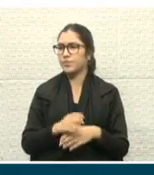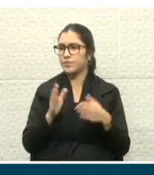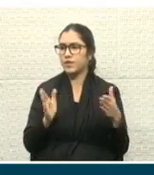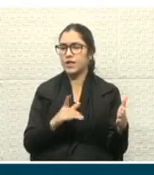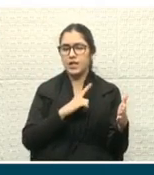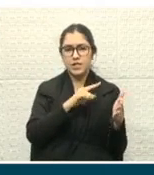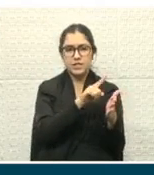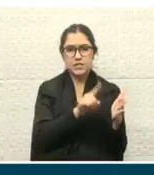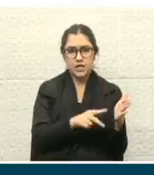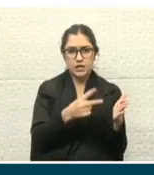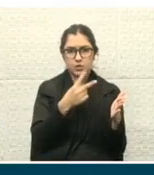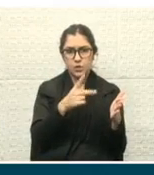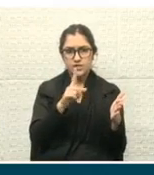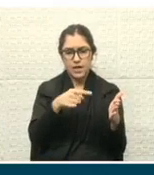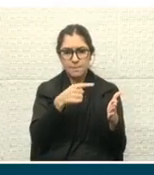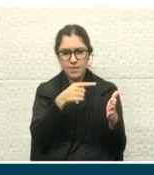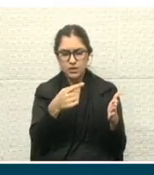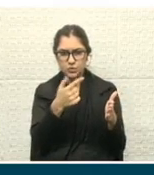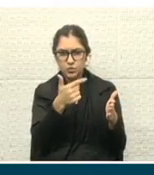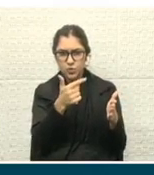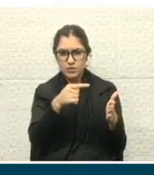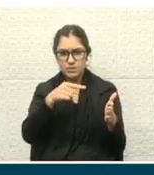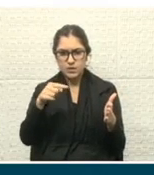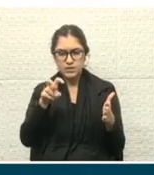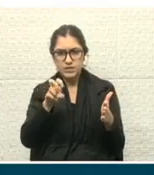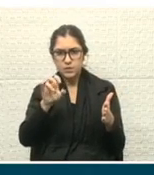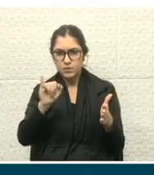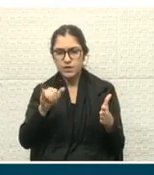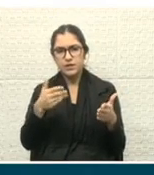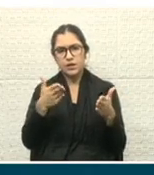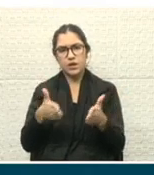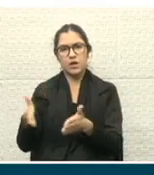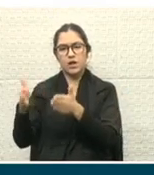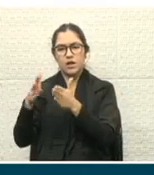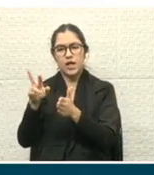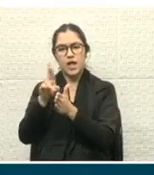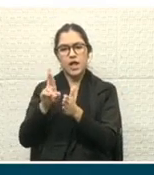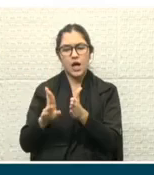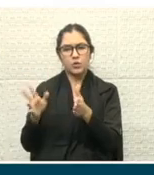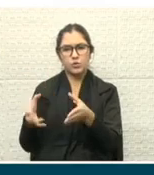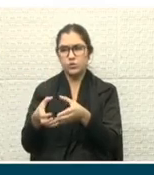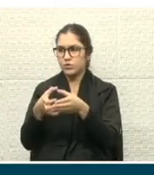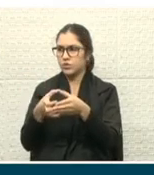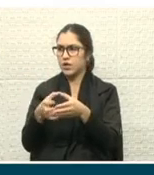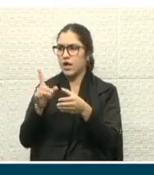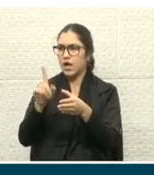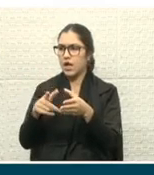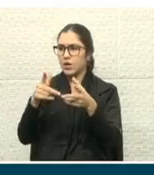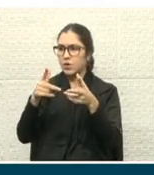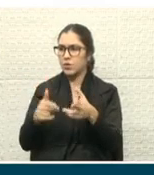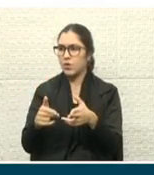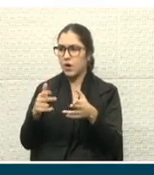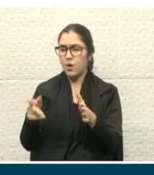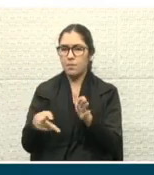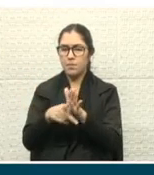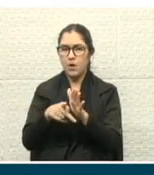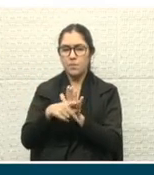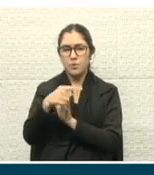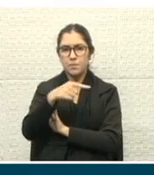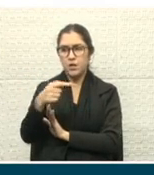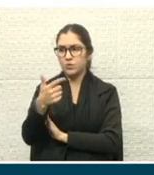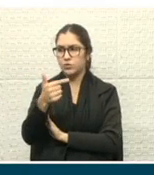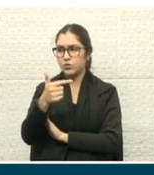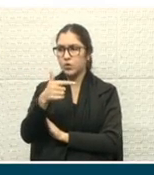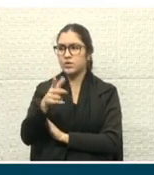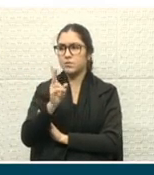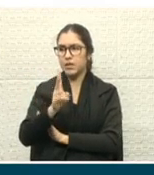tenho z2 como menos 12 menos 5i, a parte real do conjugado é igual ao próprio menos 12, ela